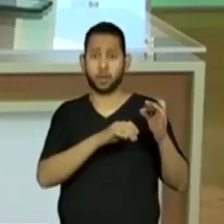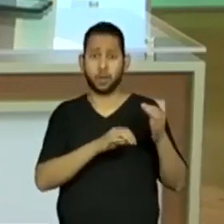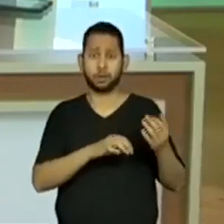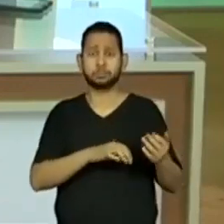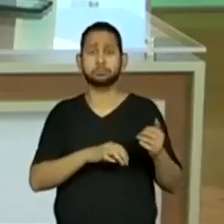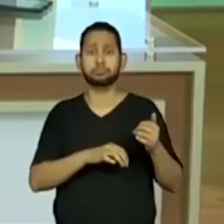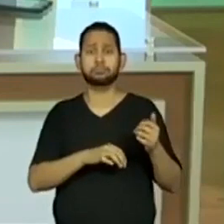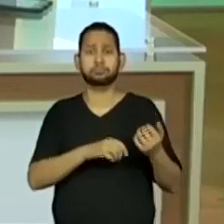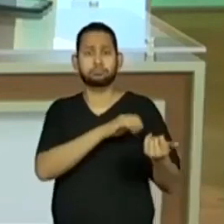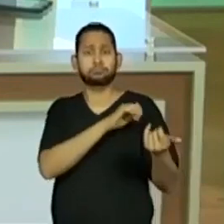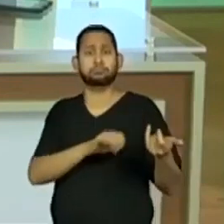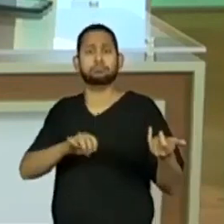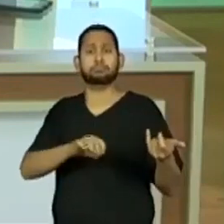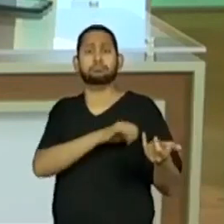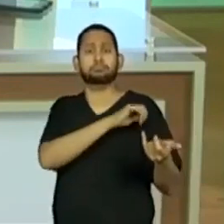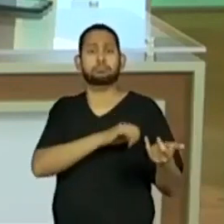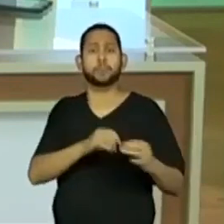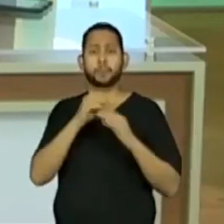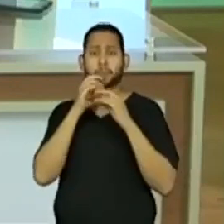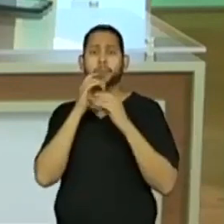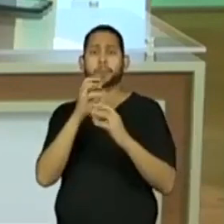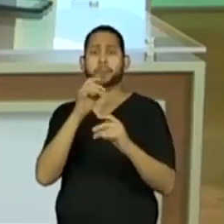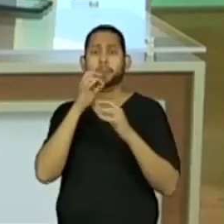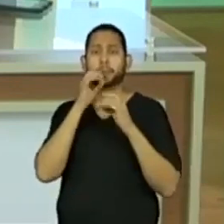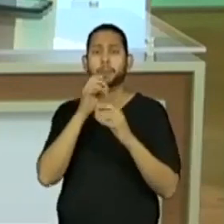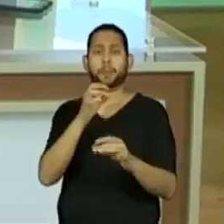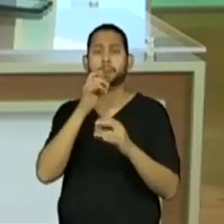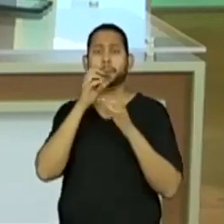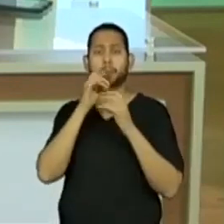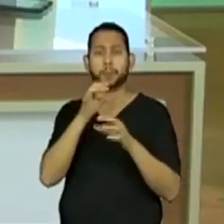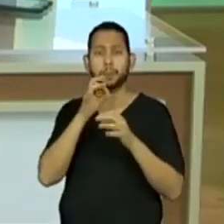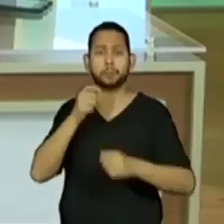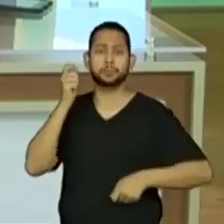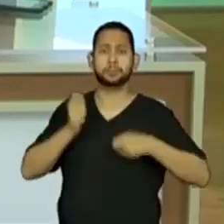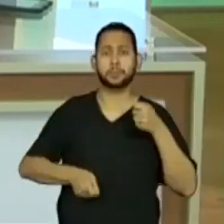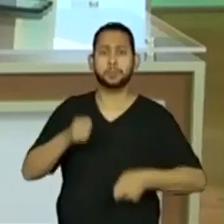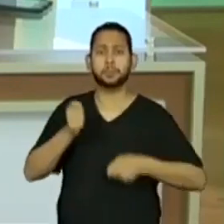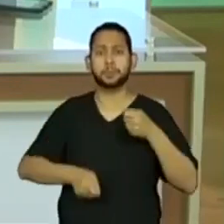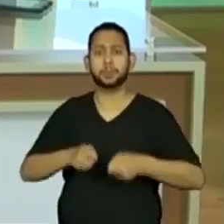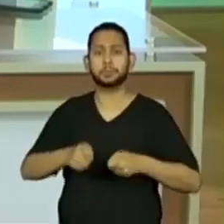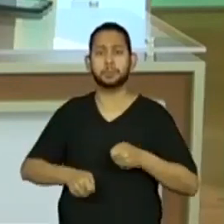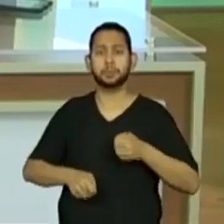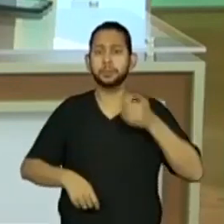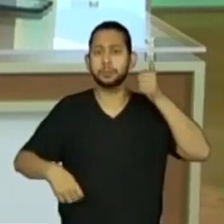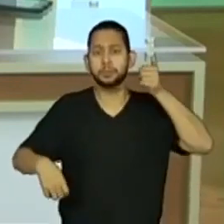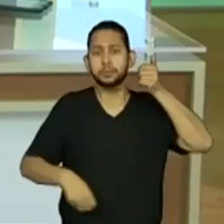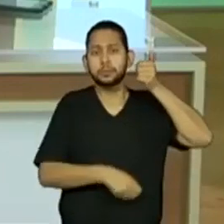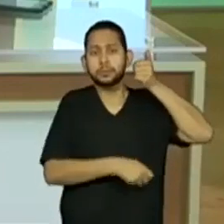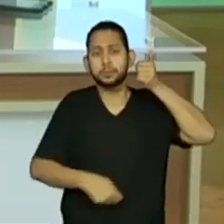vários tipos de instrumentos, instrumentos de sopro, de corda, de percussão.